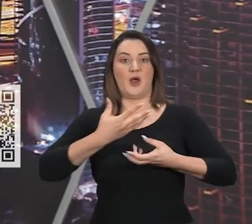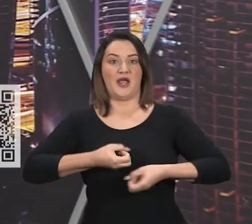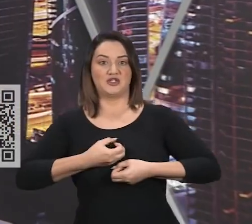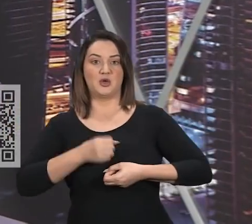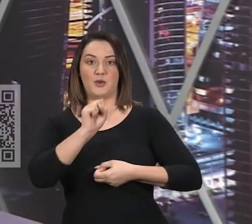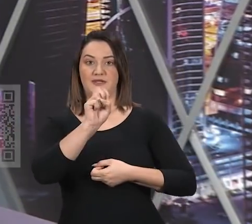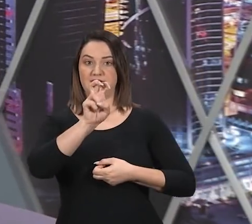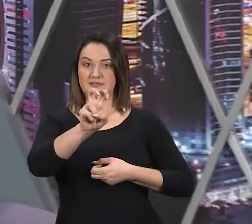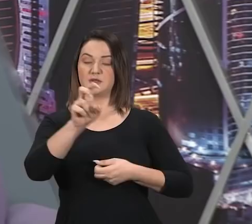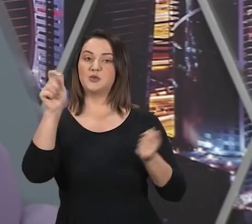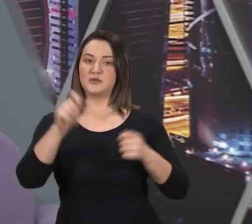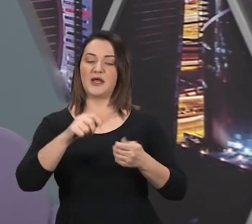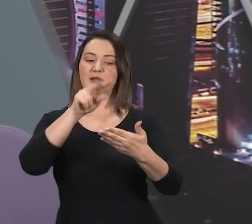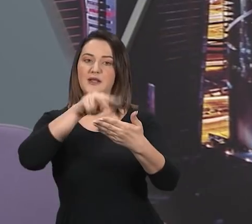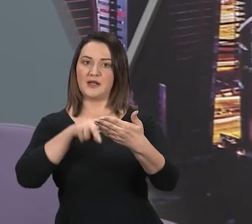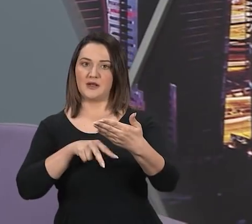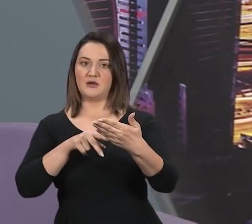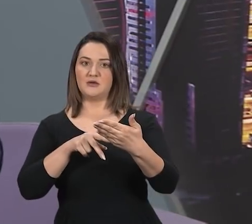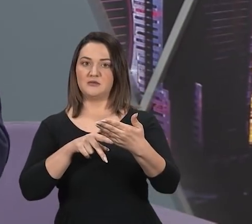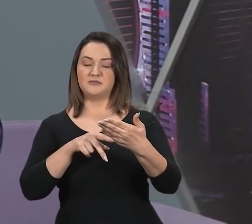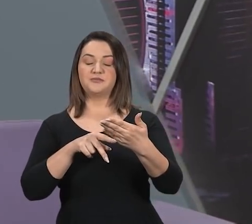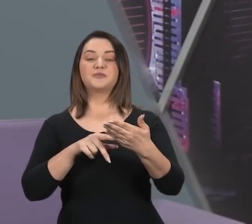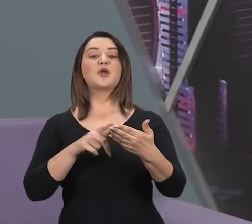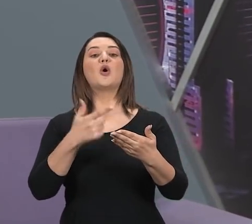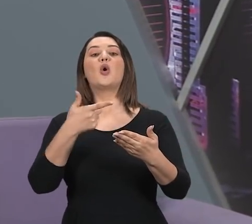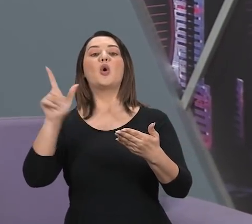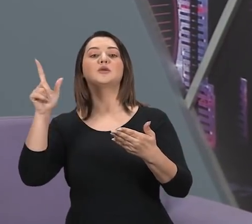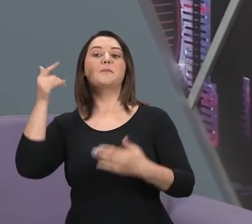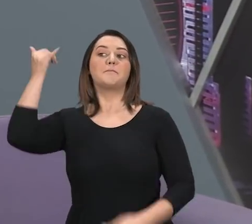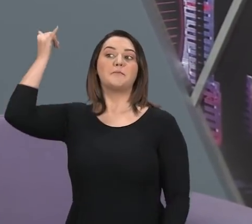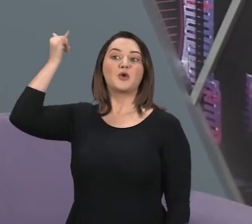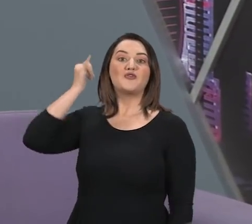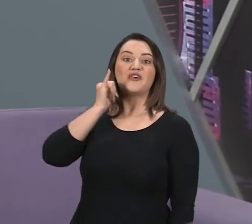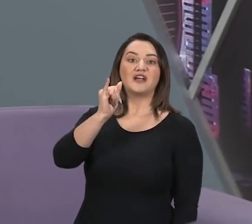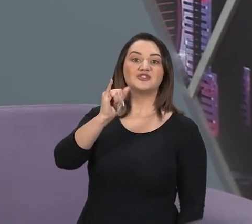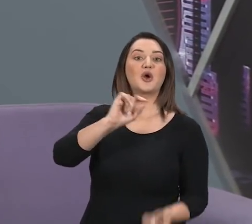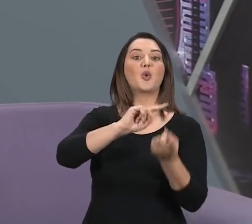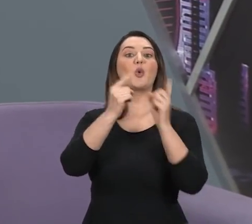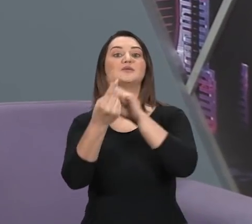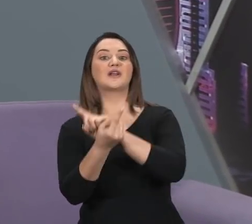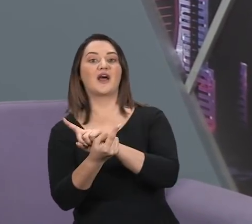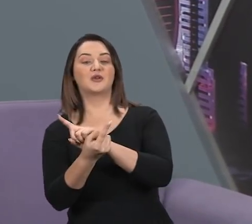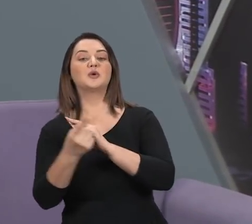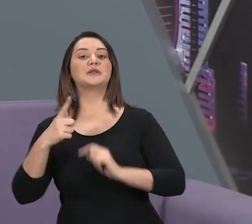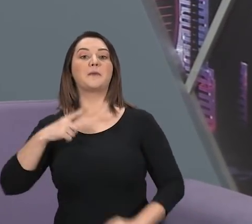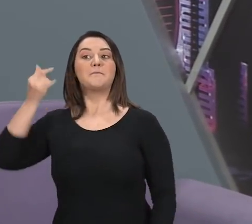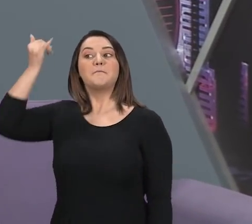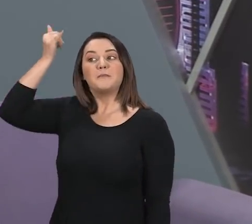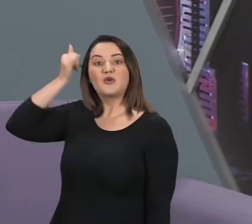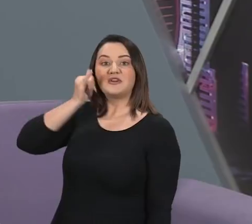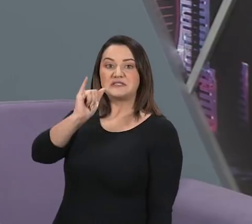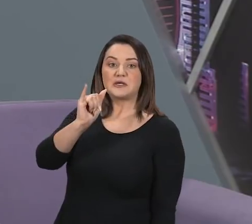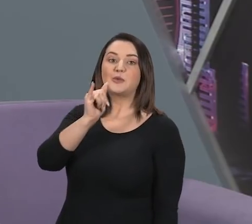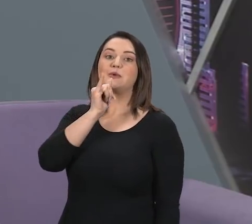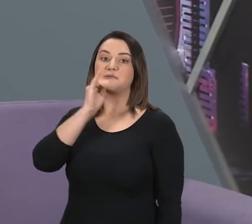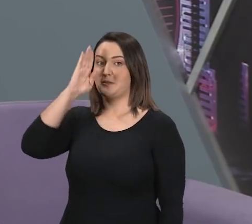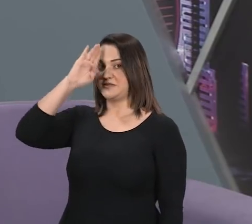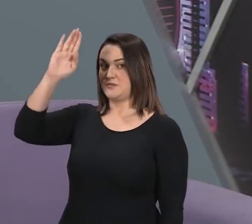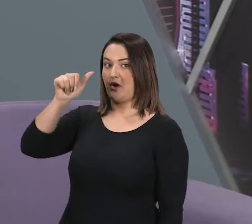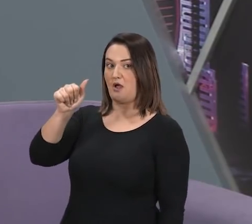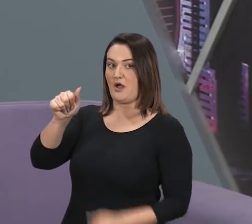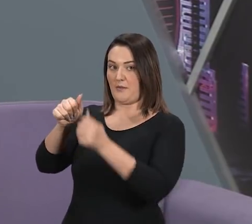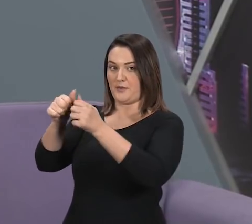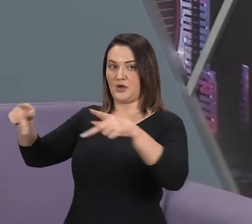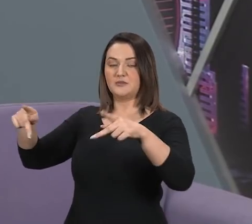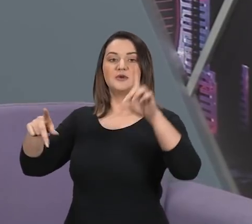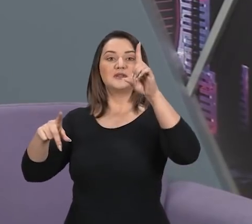poética, 85% se entende como se lê, o restante é simbólico. A parte profética é o contrário. A profecia,